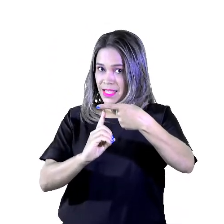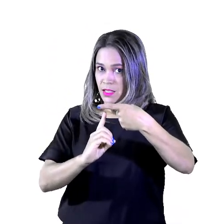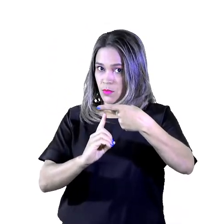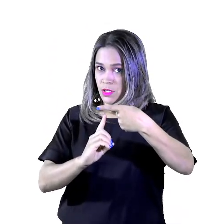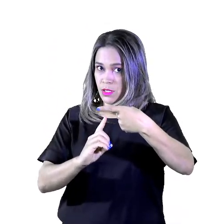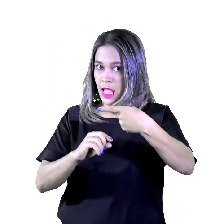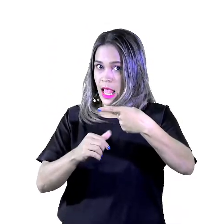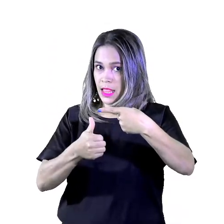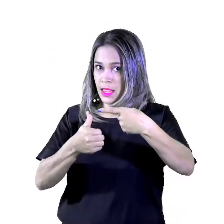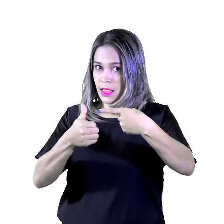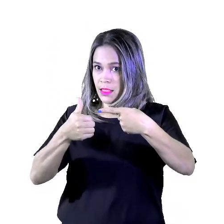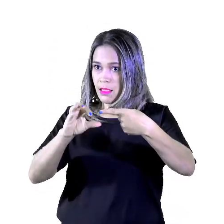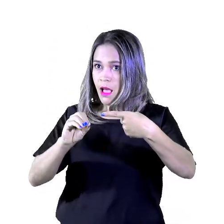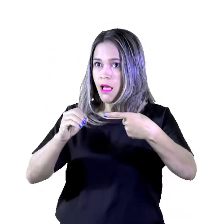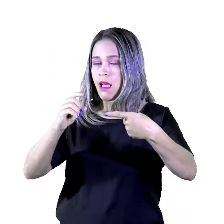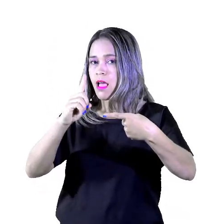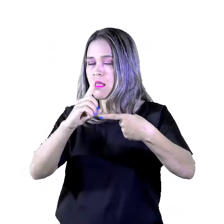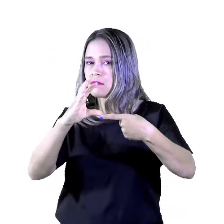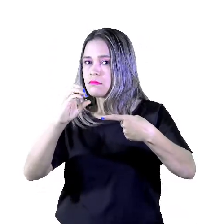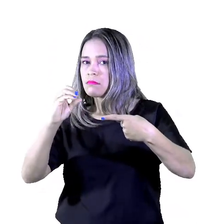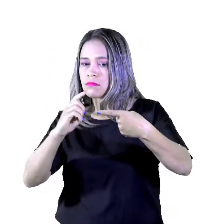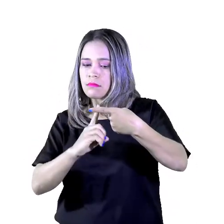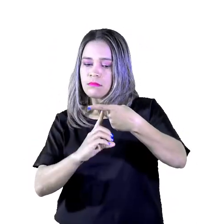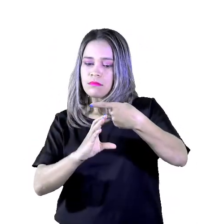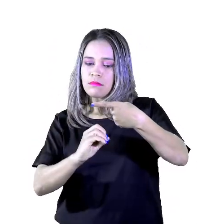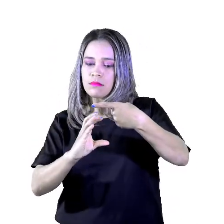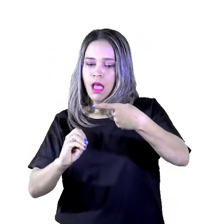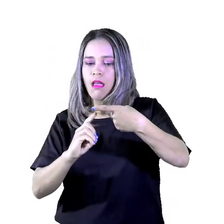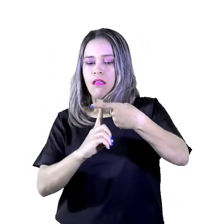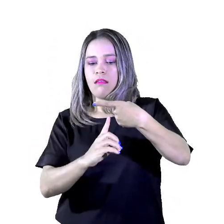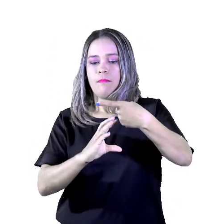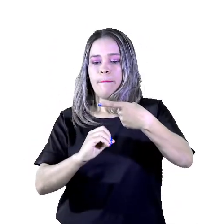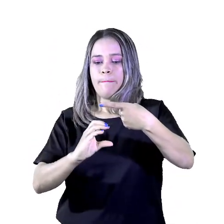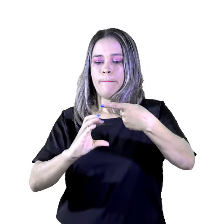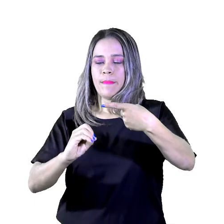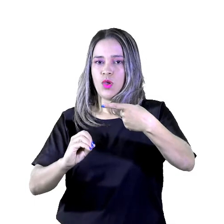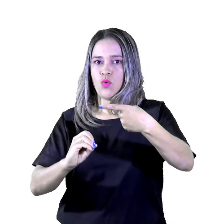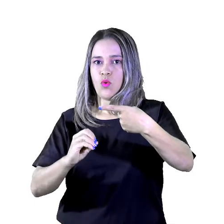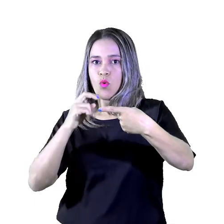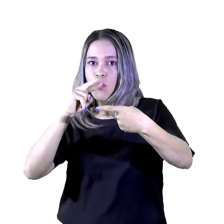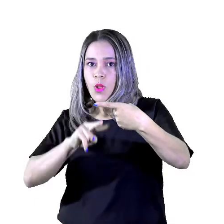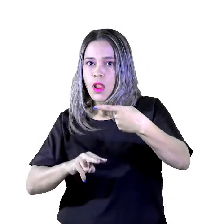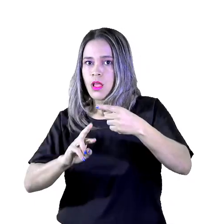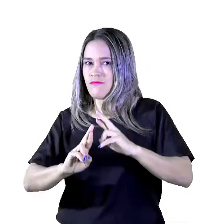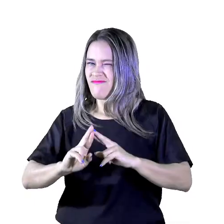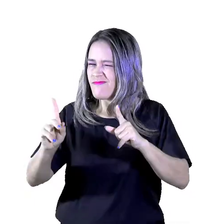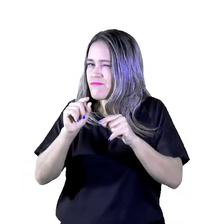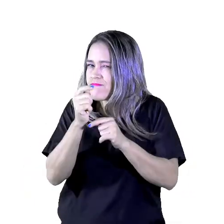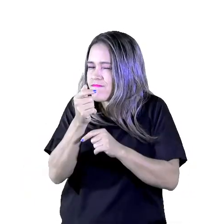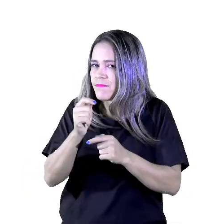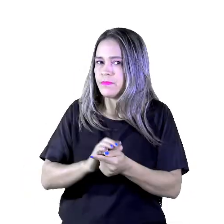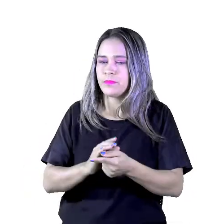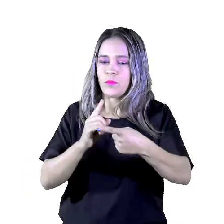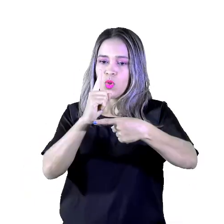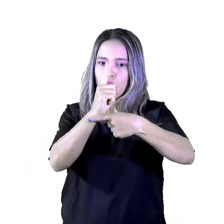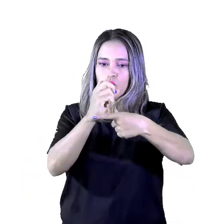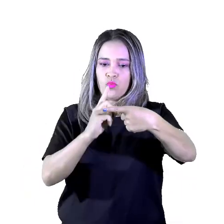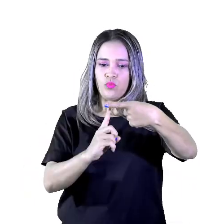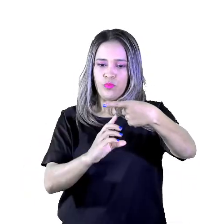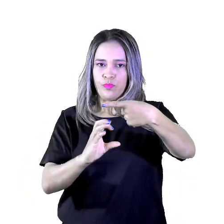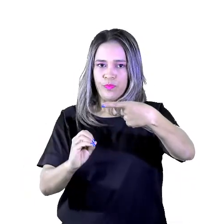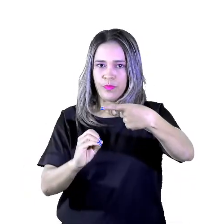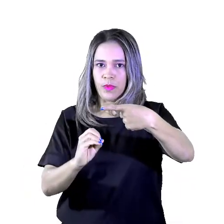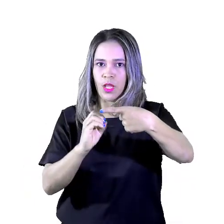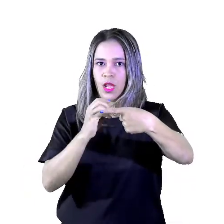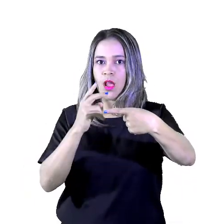10, 100 e 1000, a forma de eu ler modifica um pouquinho. Olha só, 1 sobre 10 eu